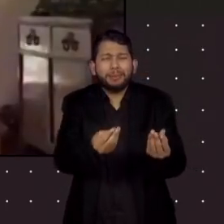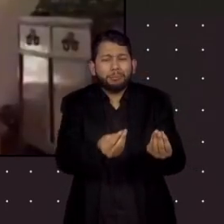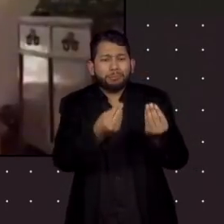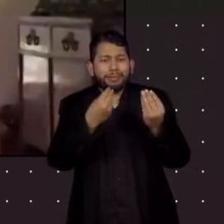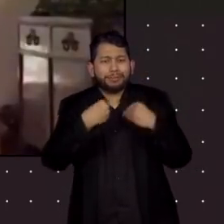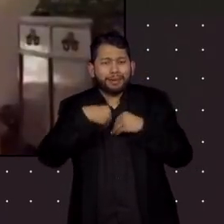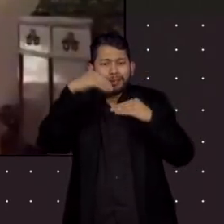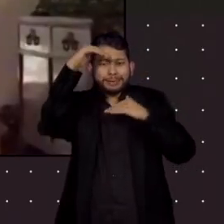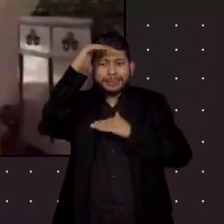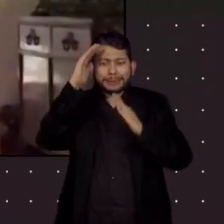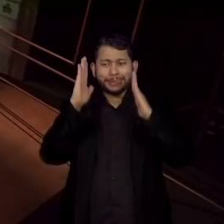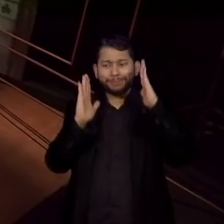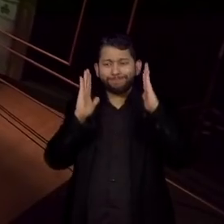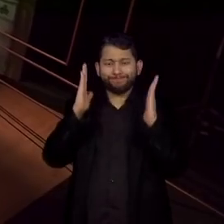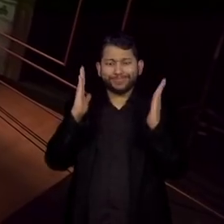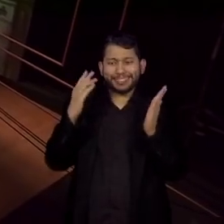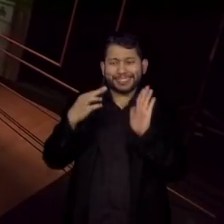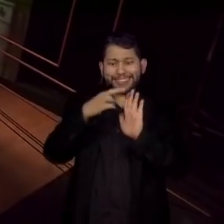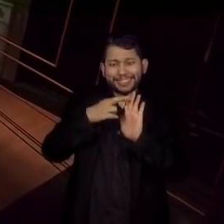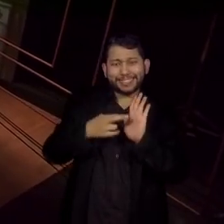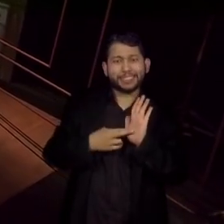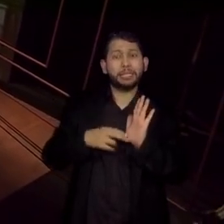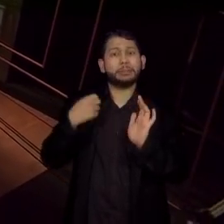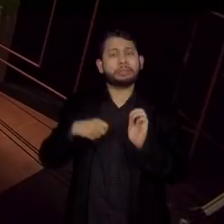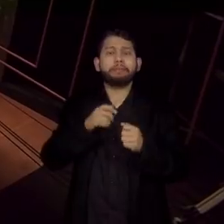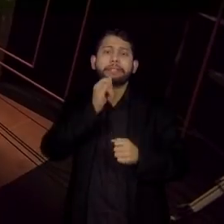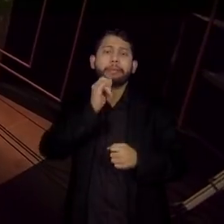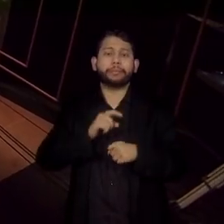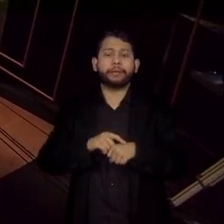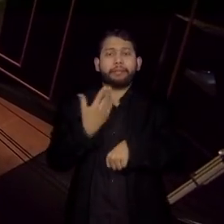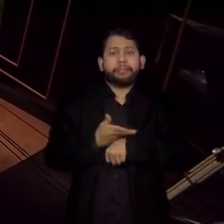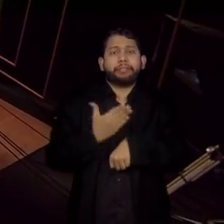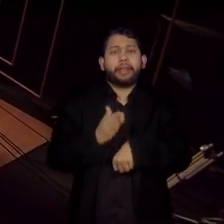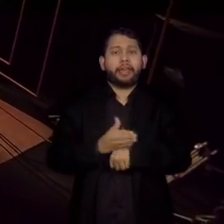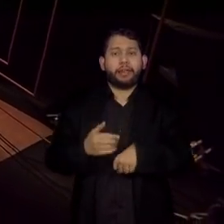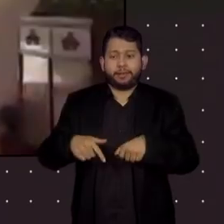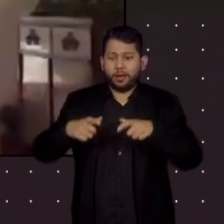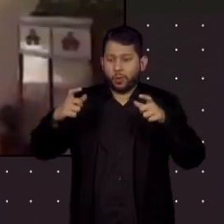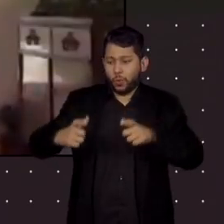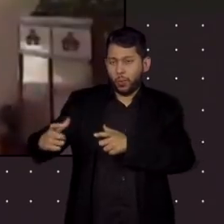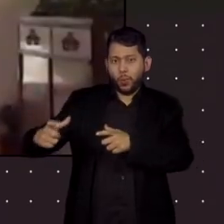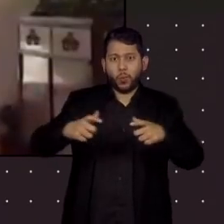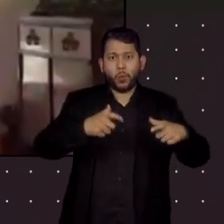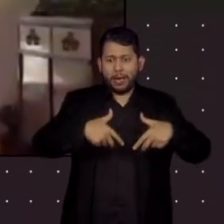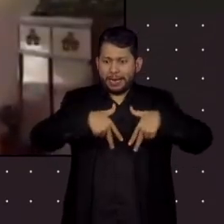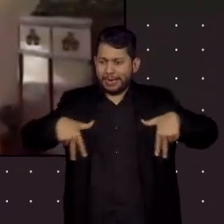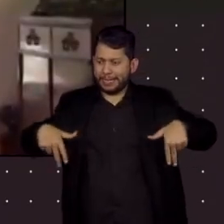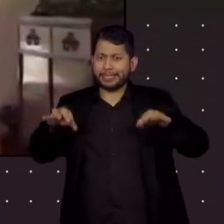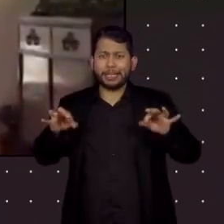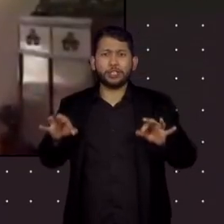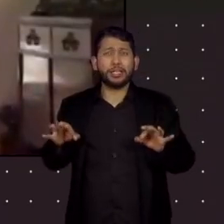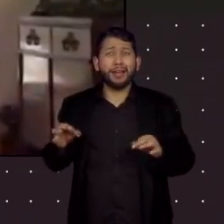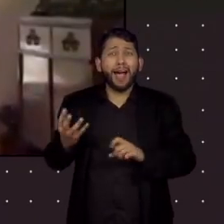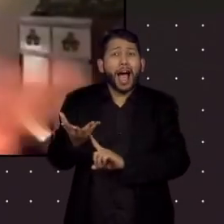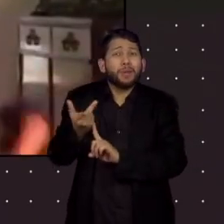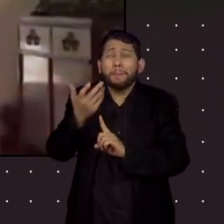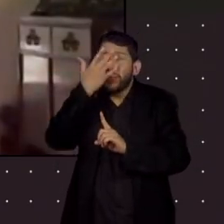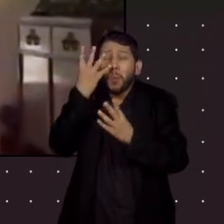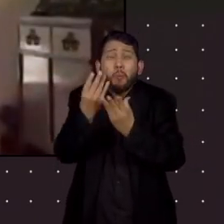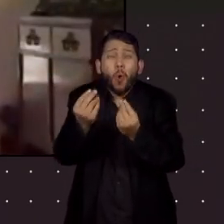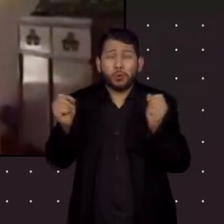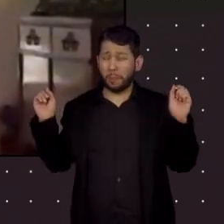muito, porque eu tinha que ensaiar aquilo com cenários, com muitos artistas, muitos